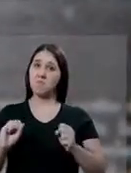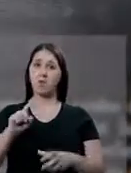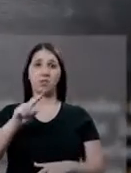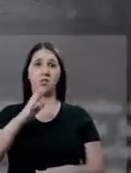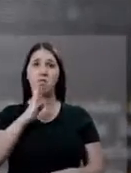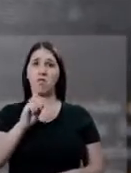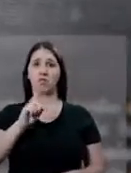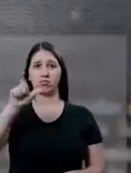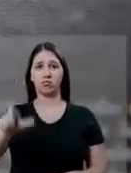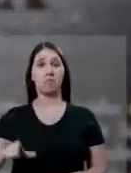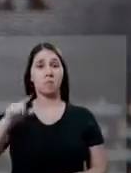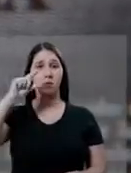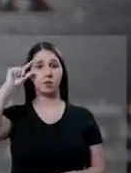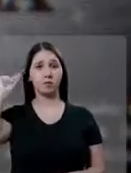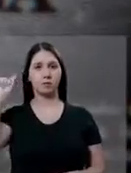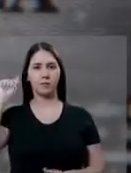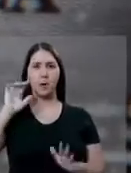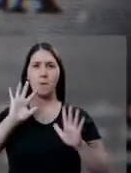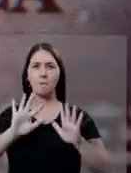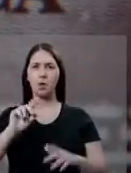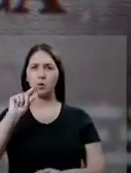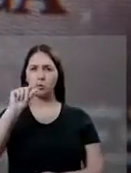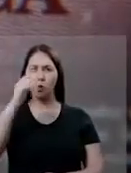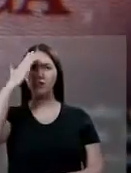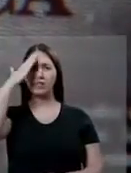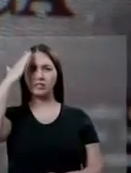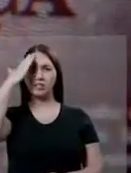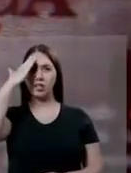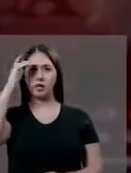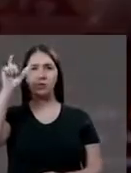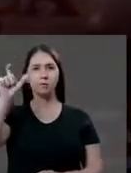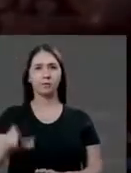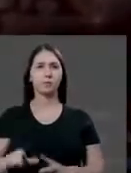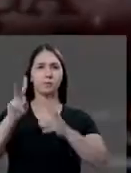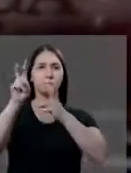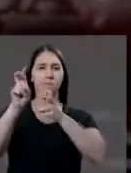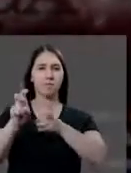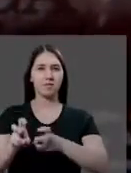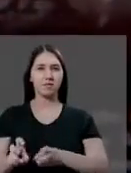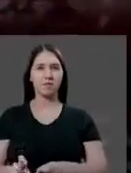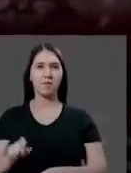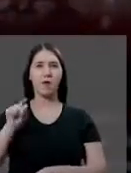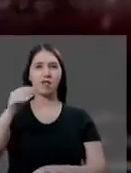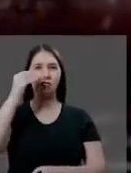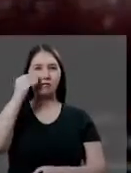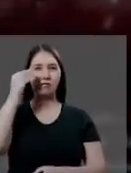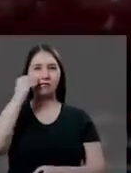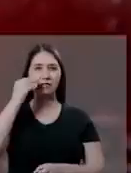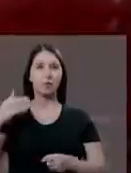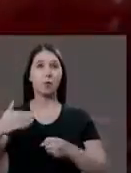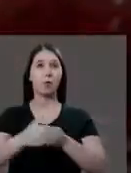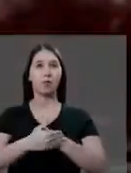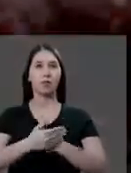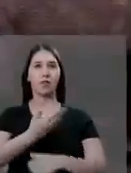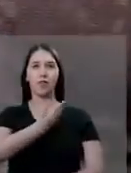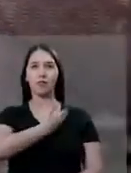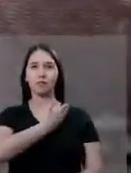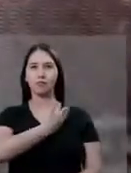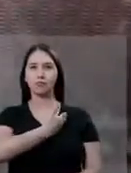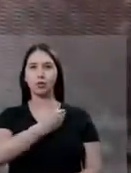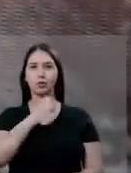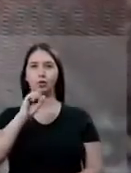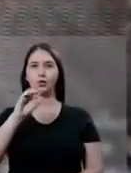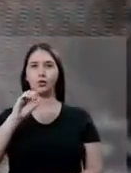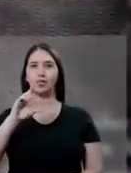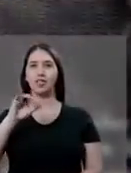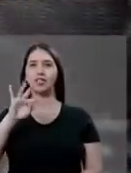Talvez você nem conheça direito o Márcio França, mas pelo pouco que já sabe, já deu para perceber que ele faz de tudo para esconder